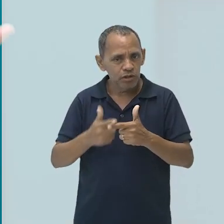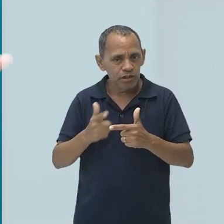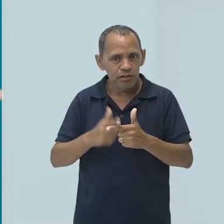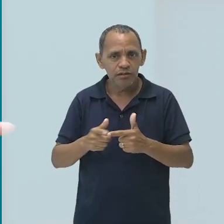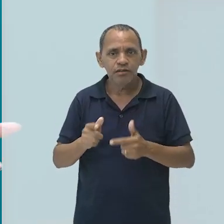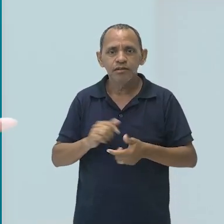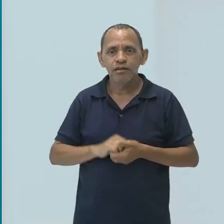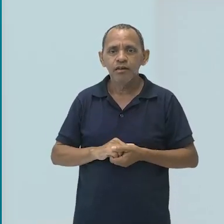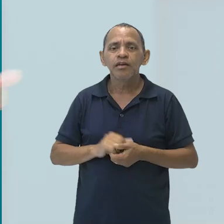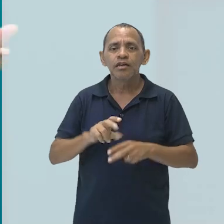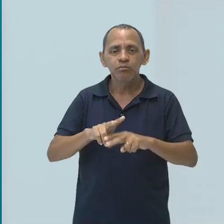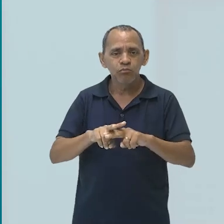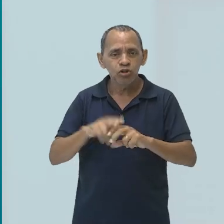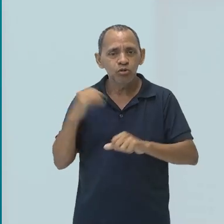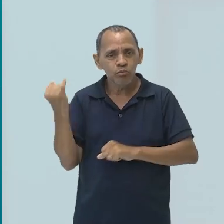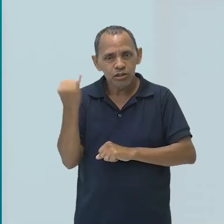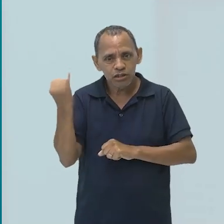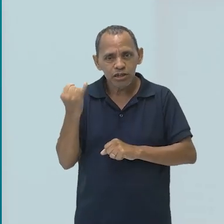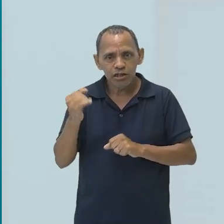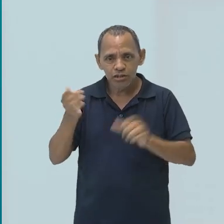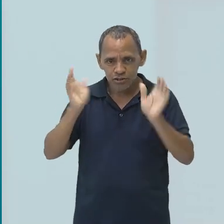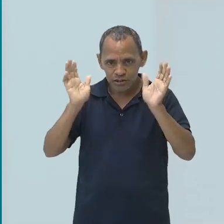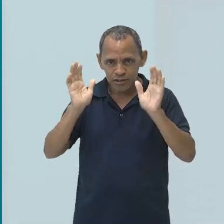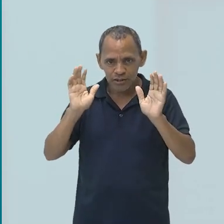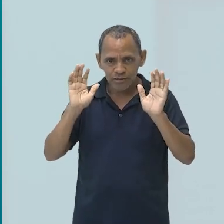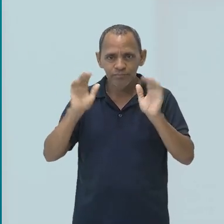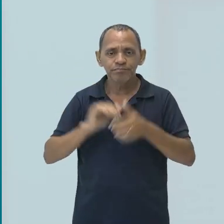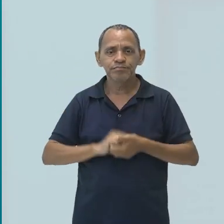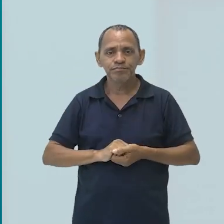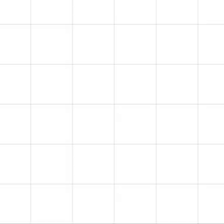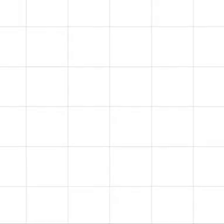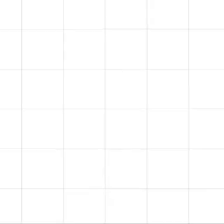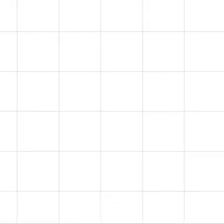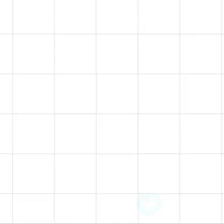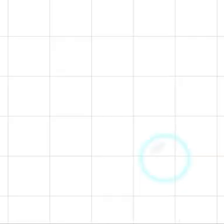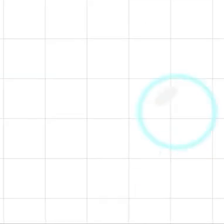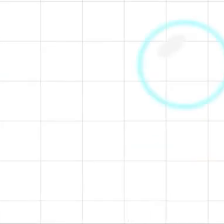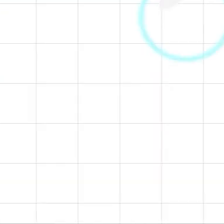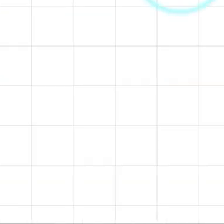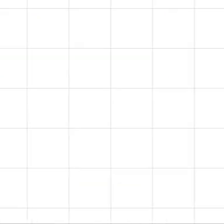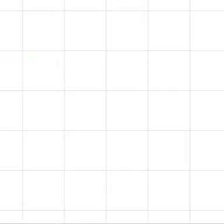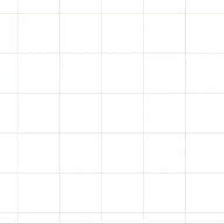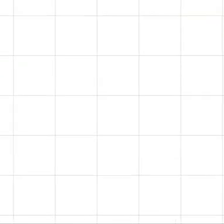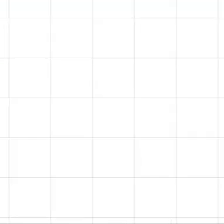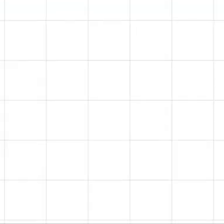a gente encerra por aqui esse momento e até uma próxima oportunidade.